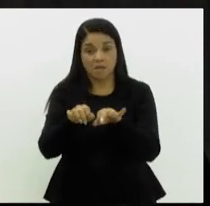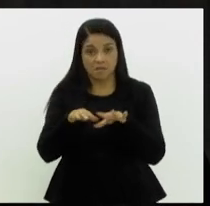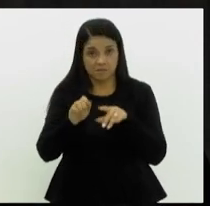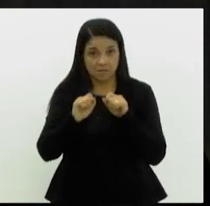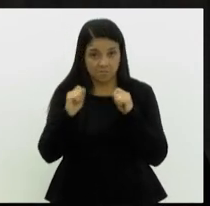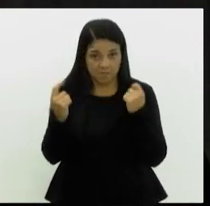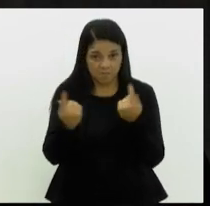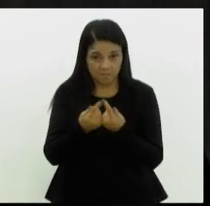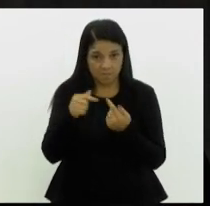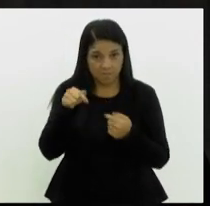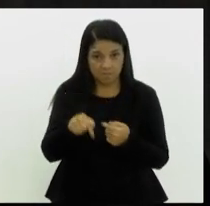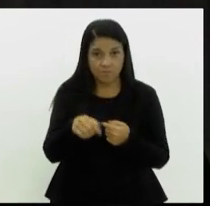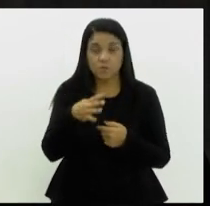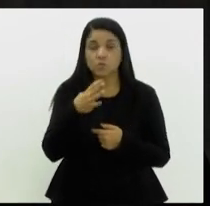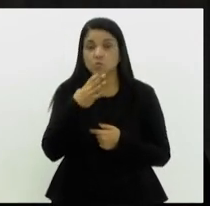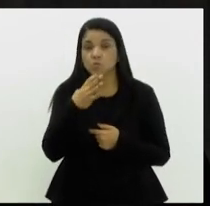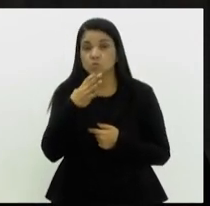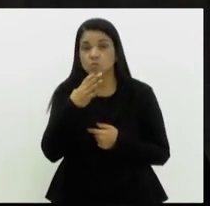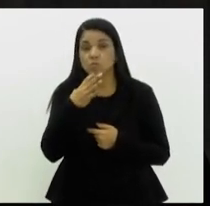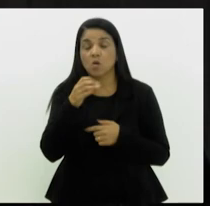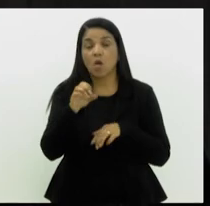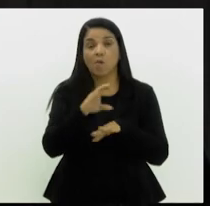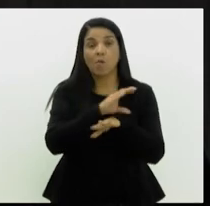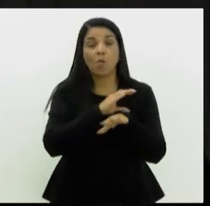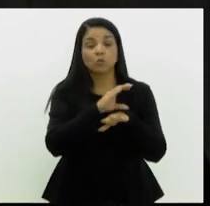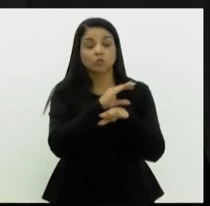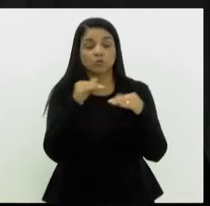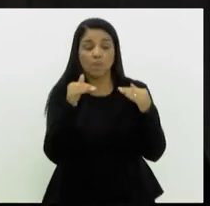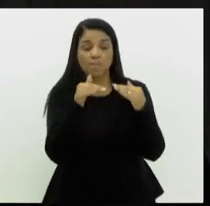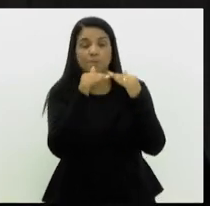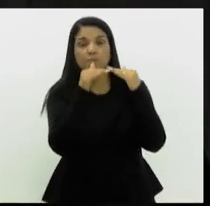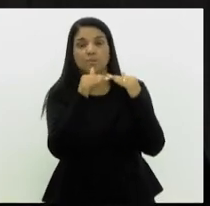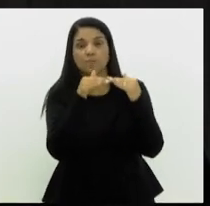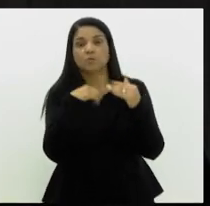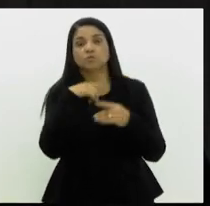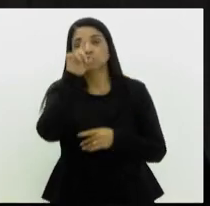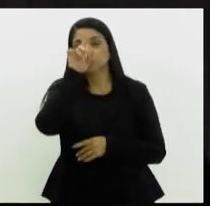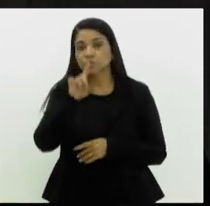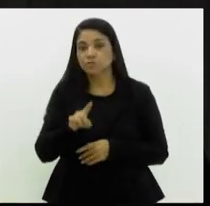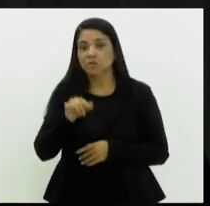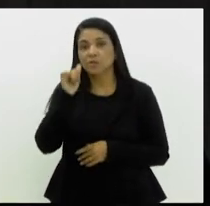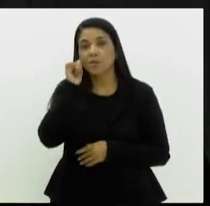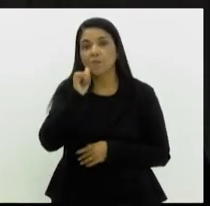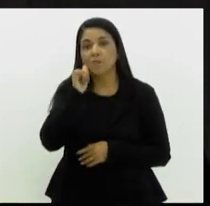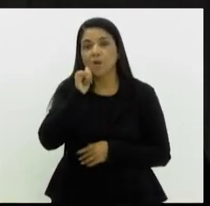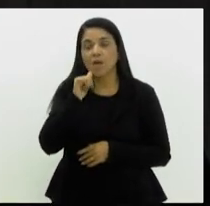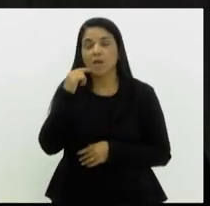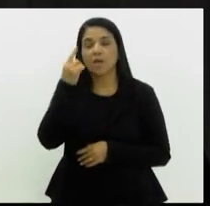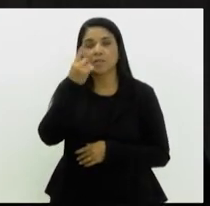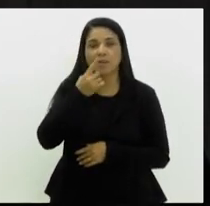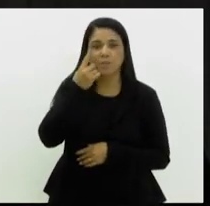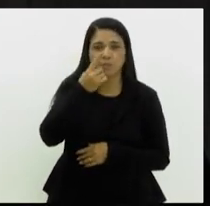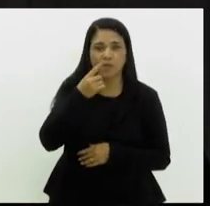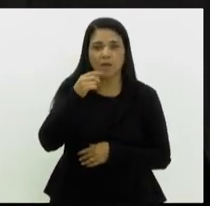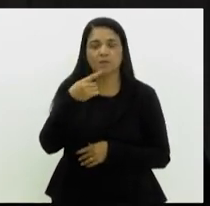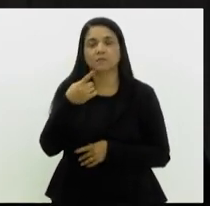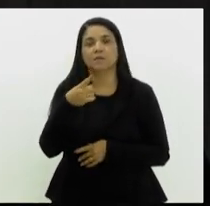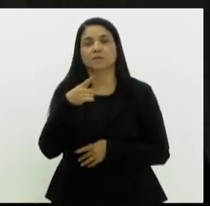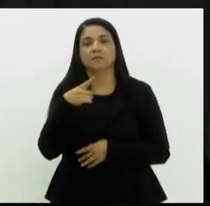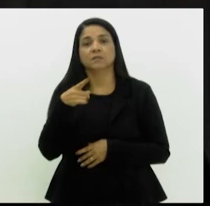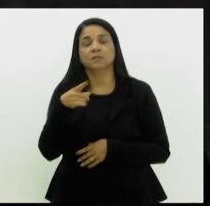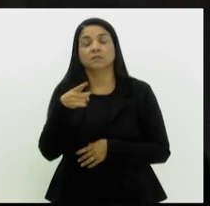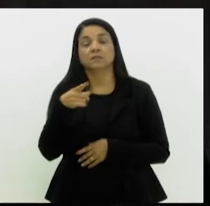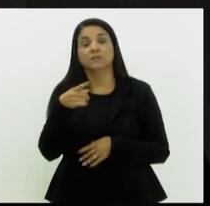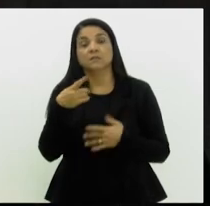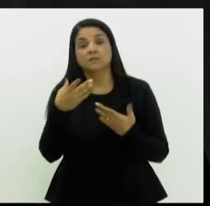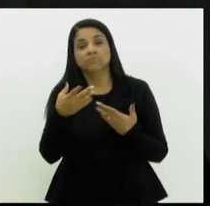como o reconhecimento da nossa Constituição, o reconhecimento do direito da mulher parlamentar estar nesse lugar com